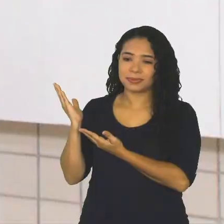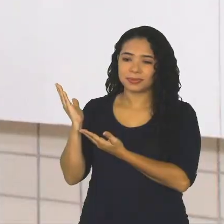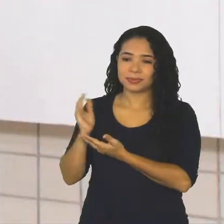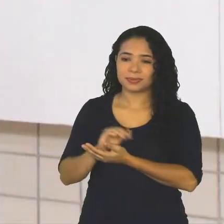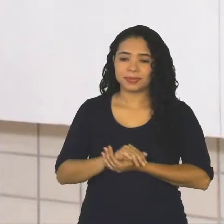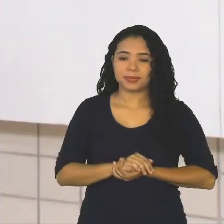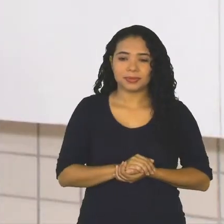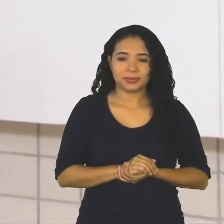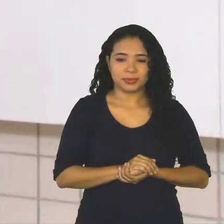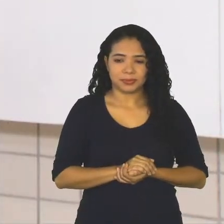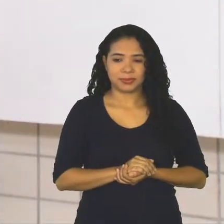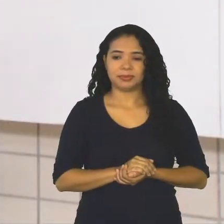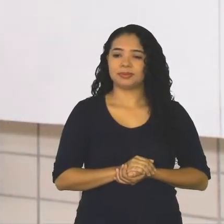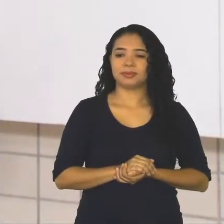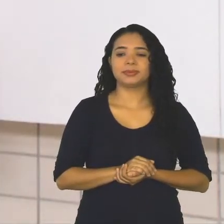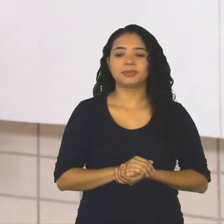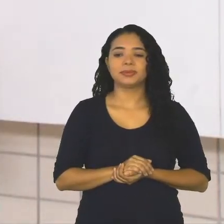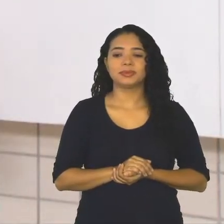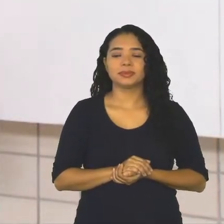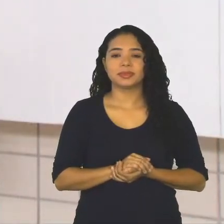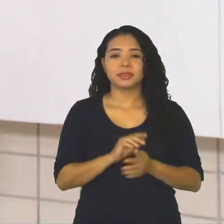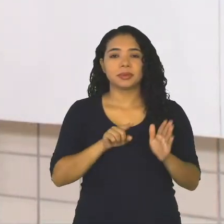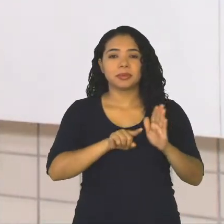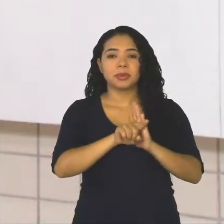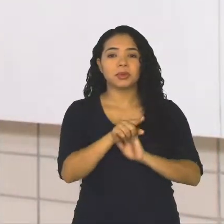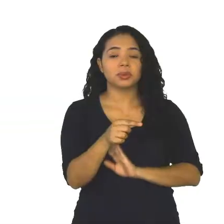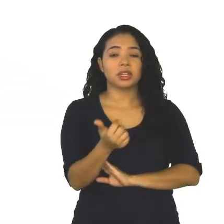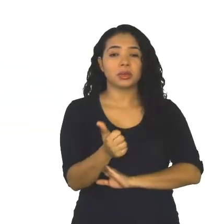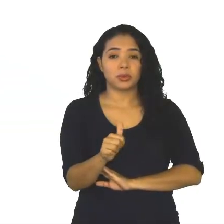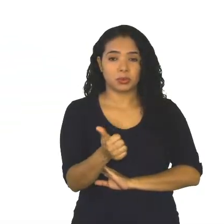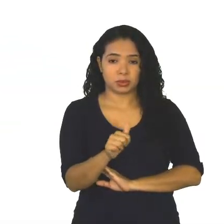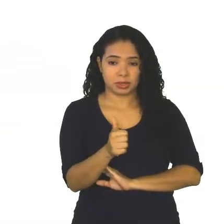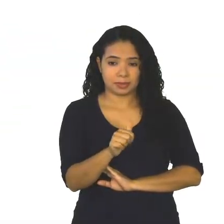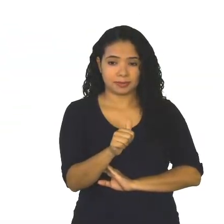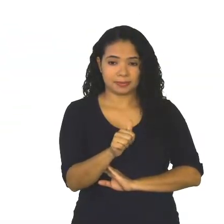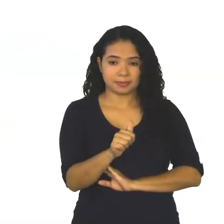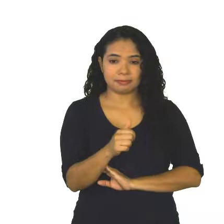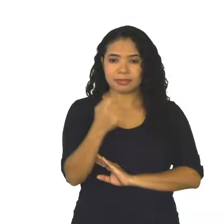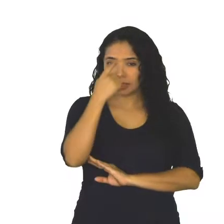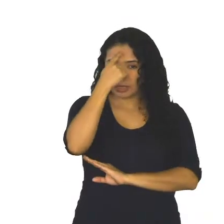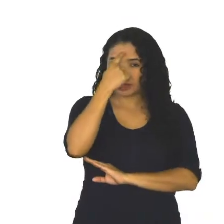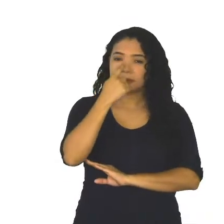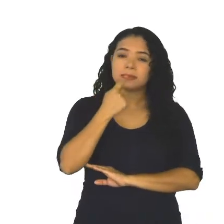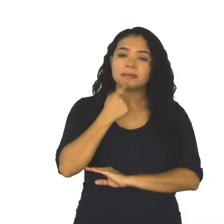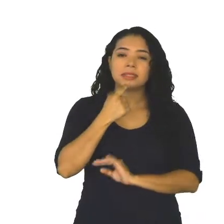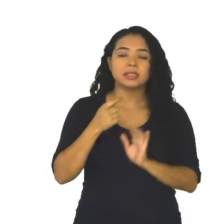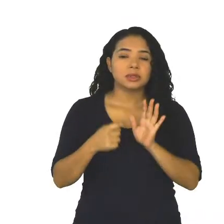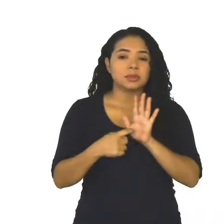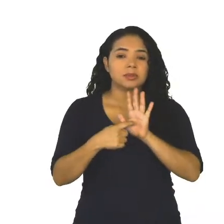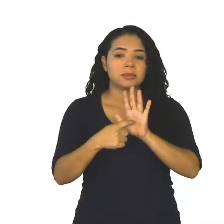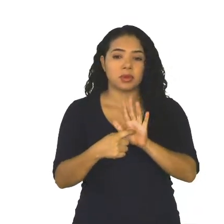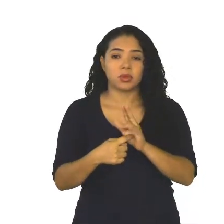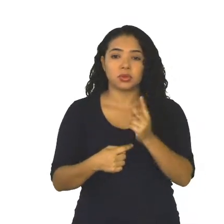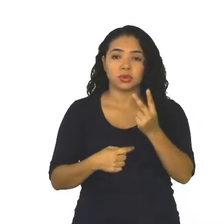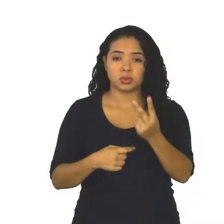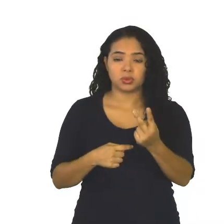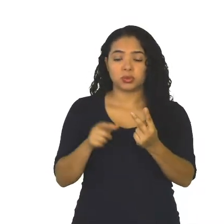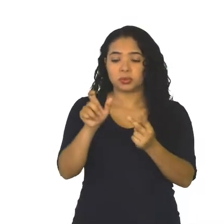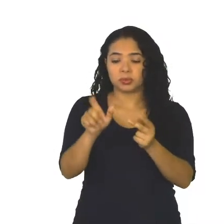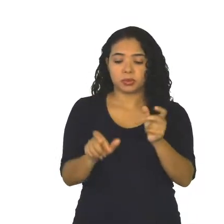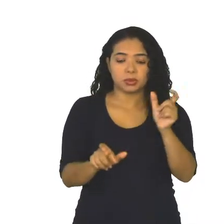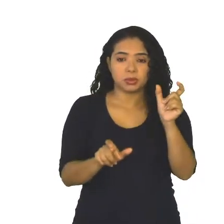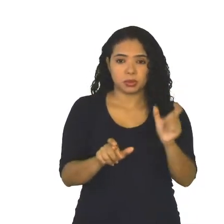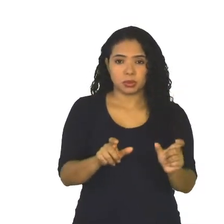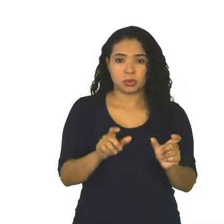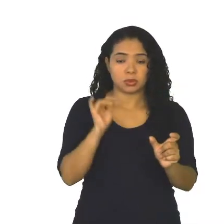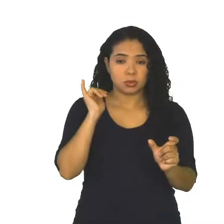E aí é o seguinte, questão 11. A imagem mostra duas personagens do